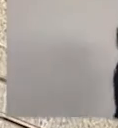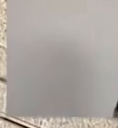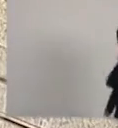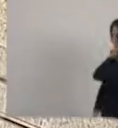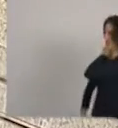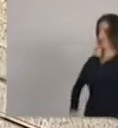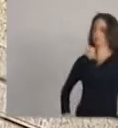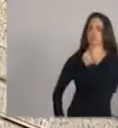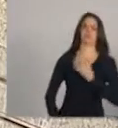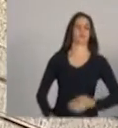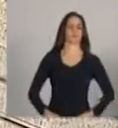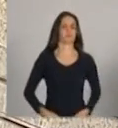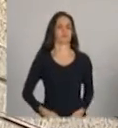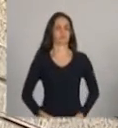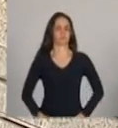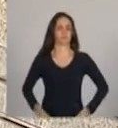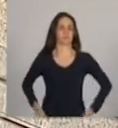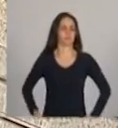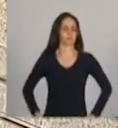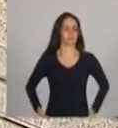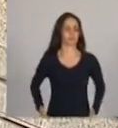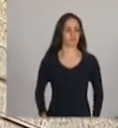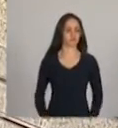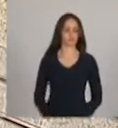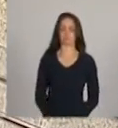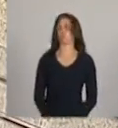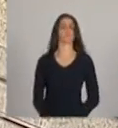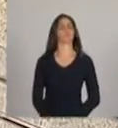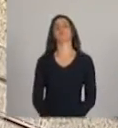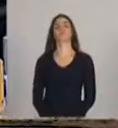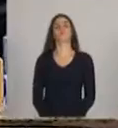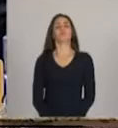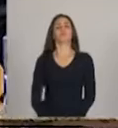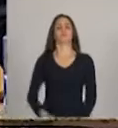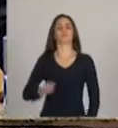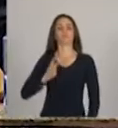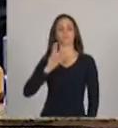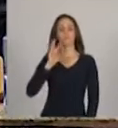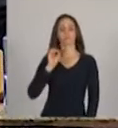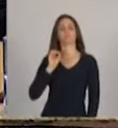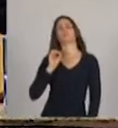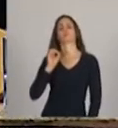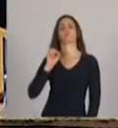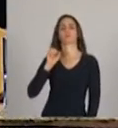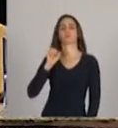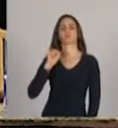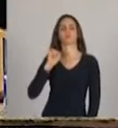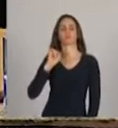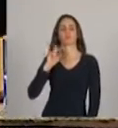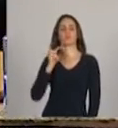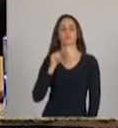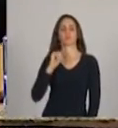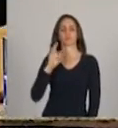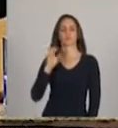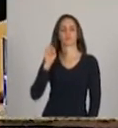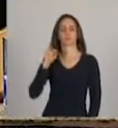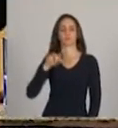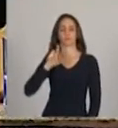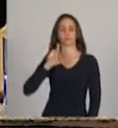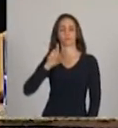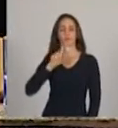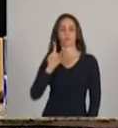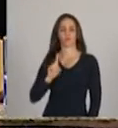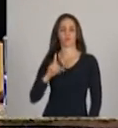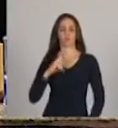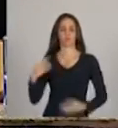Comandante de Mar e Guerra, Capitão Washington Luiz de Paula, a partir desse momento nós vamos fazer